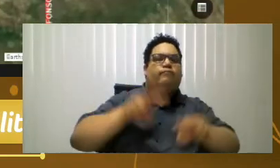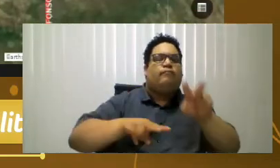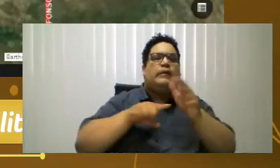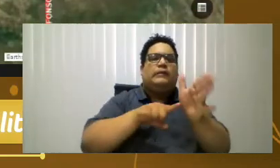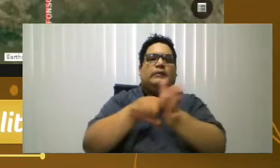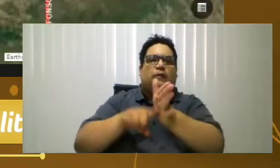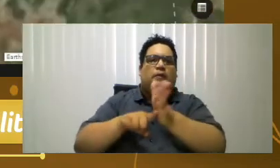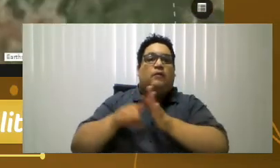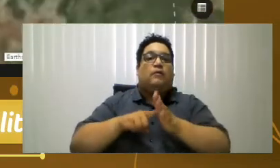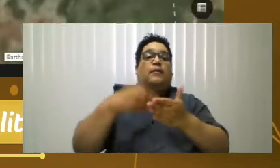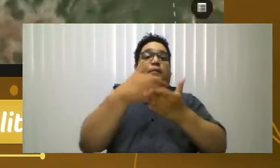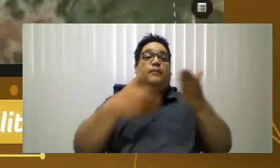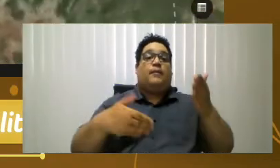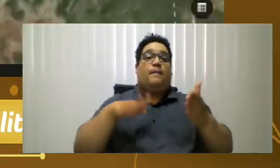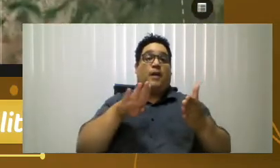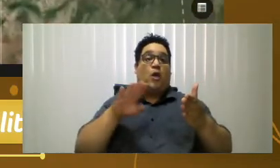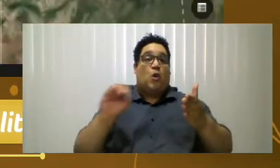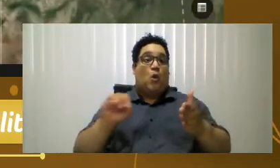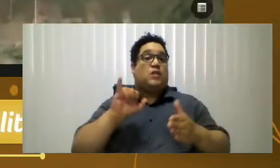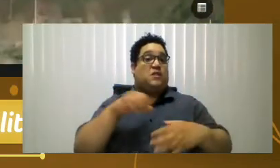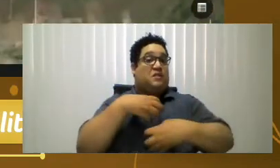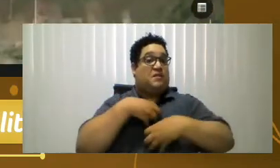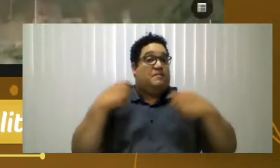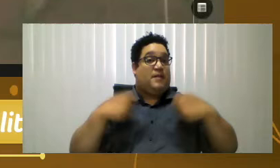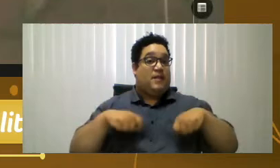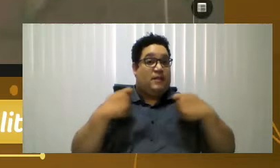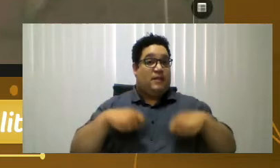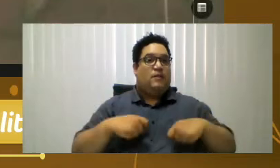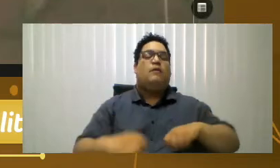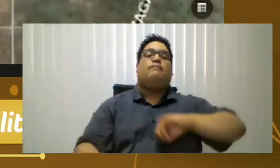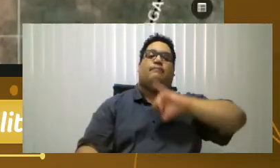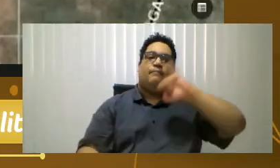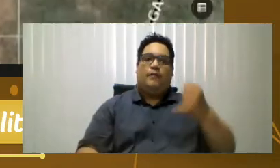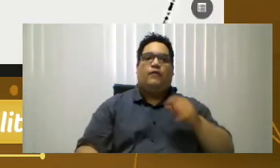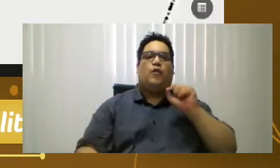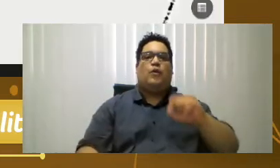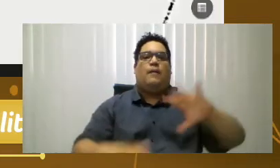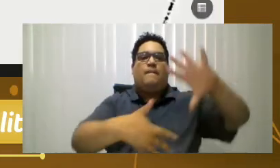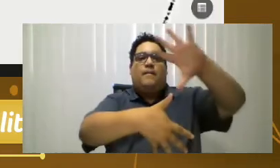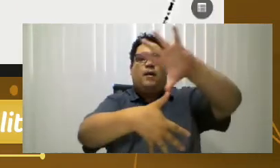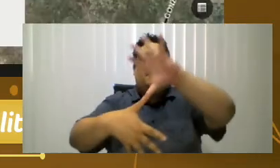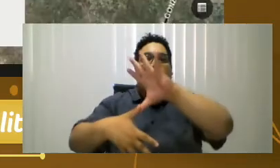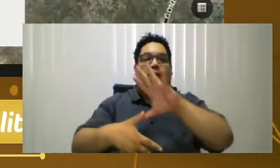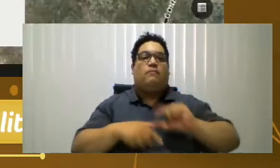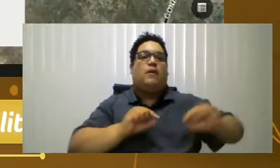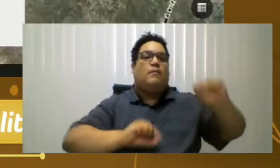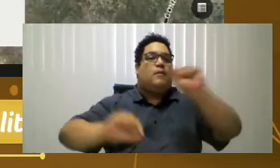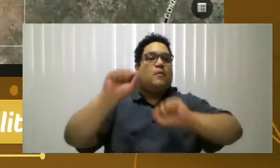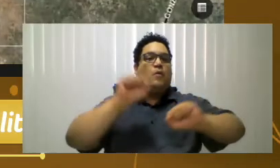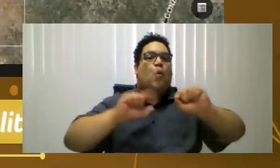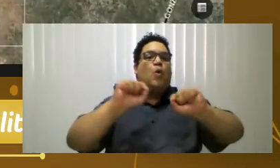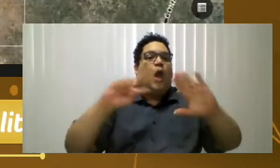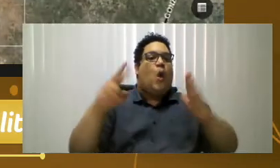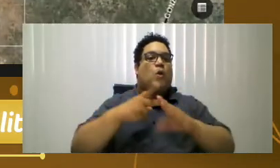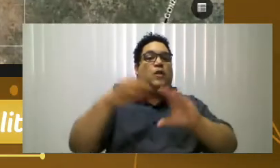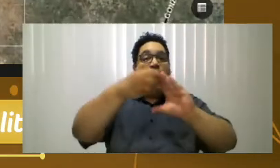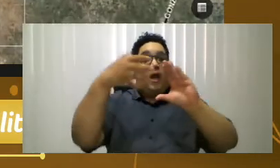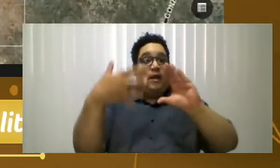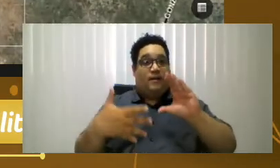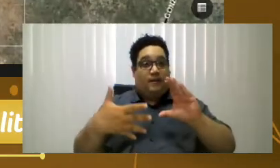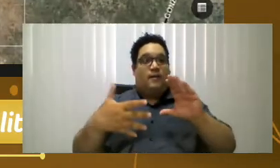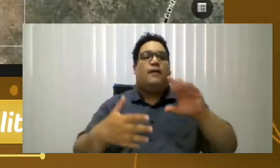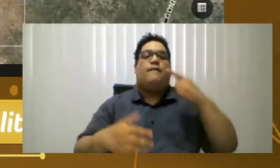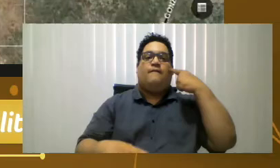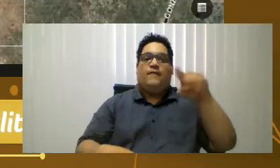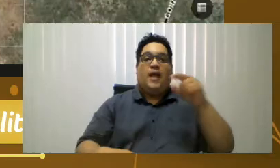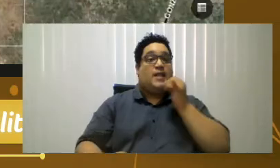notificação, um boletim de ocorrência, se for preciso, e a gente precisa de um mapeamento caracterizando essa ocorrência. Aqui eu vou apenas dar